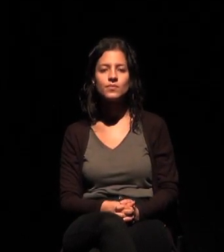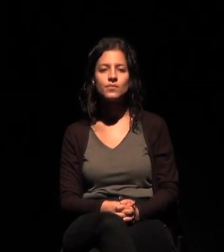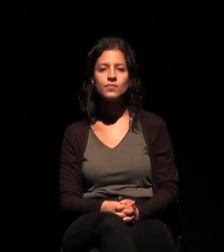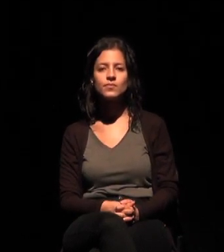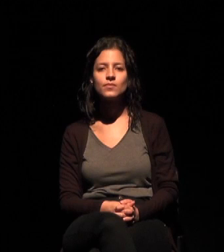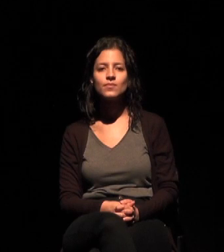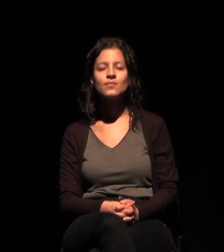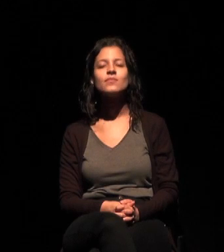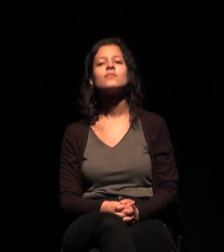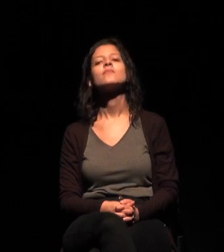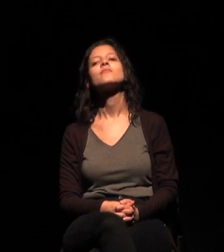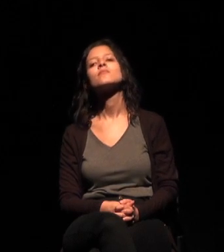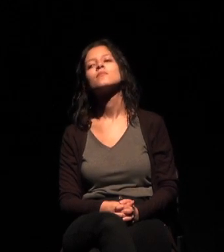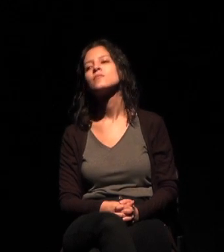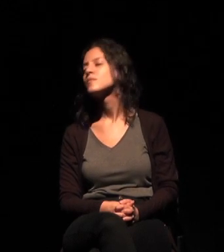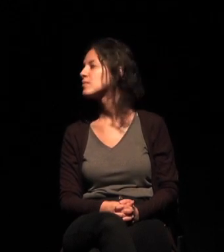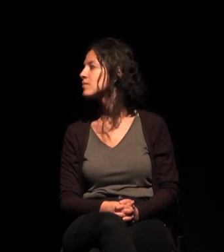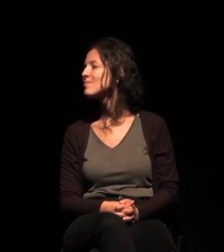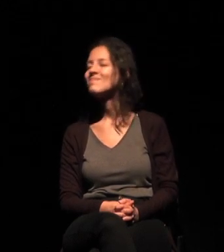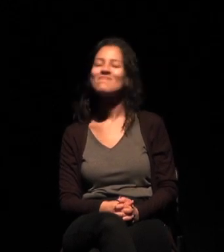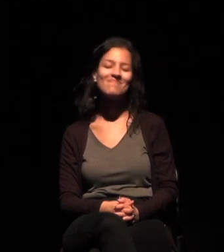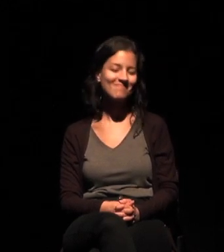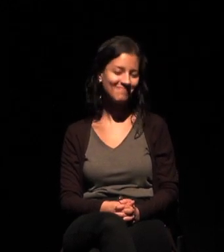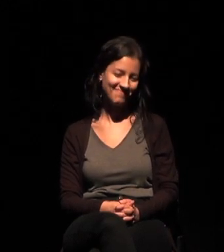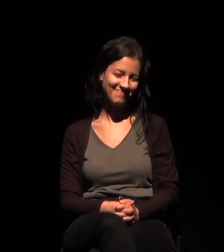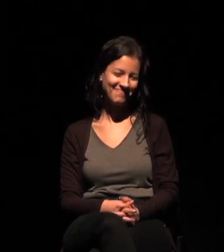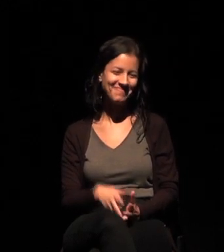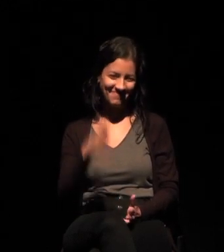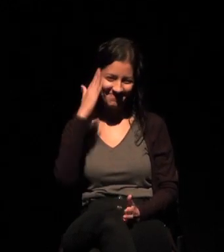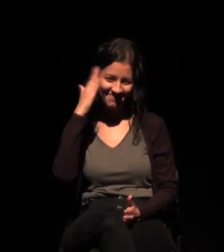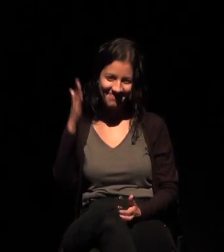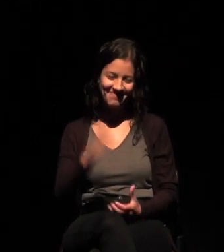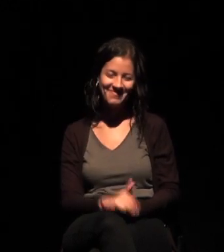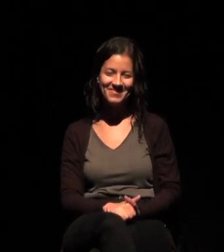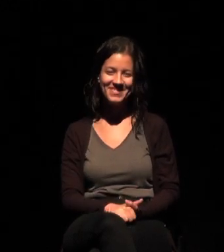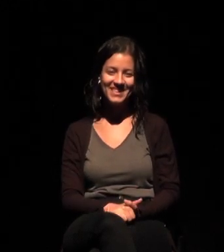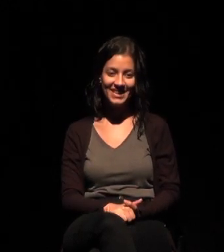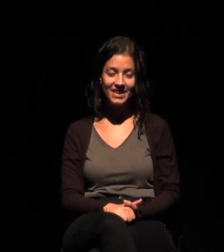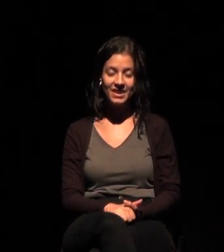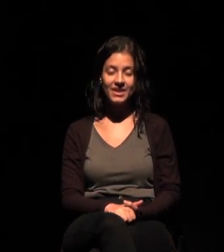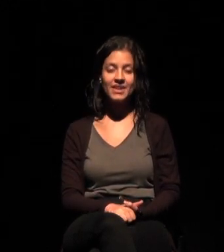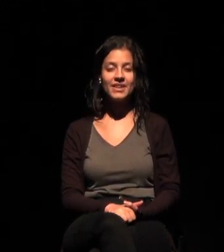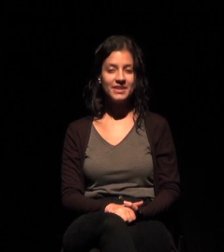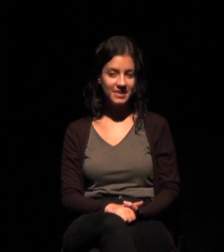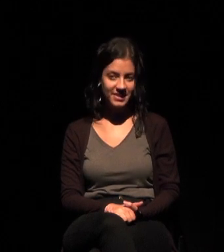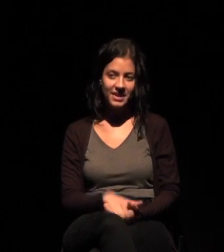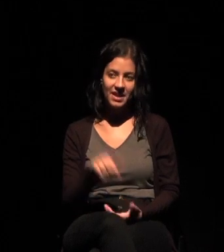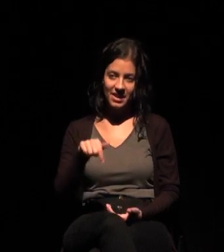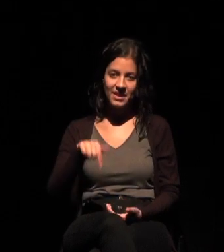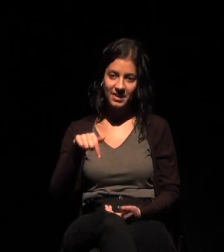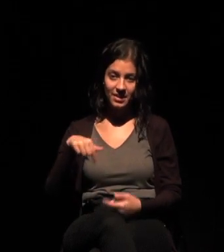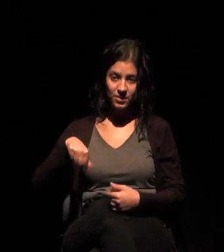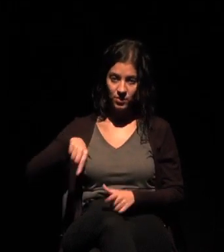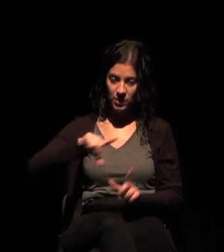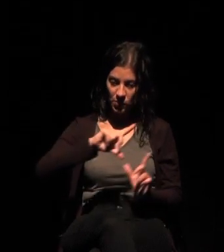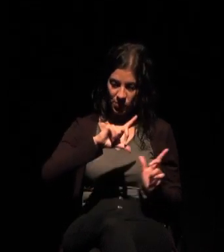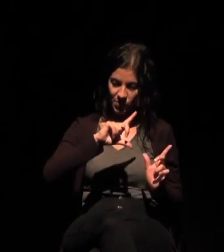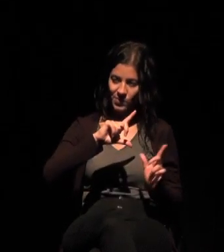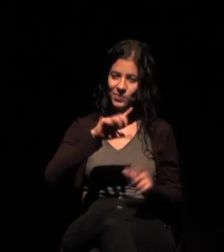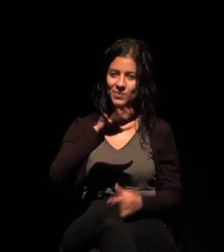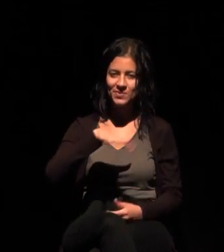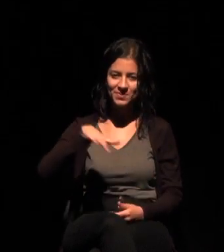é eu começo por agradecer por estarmos aqui quer ao itaú cultural que era